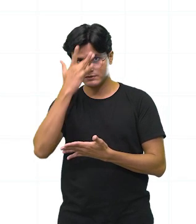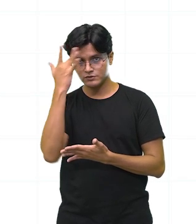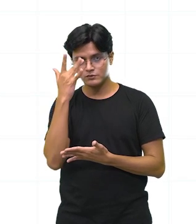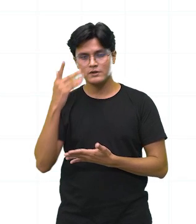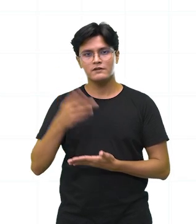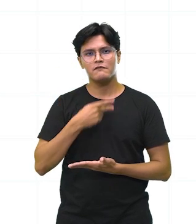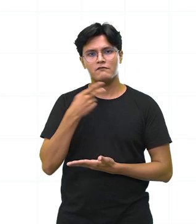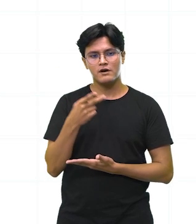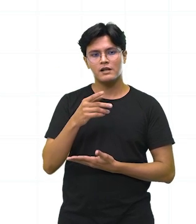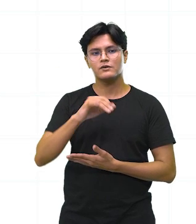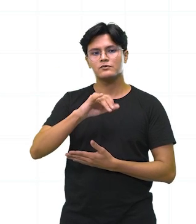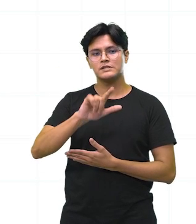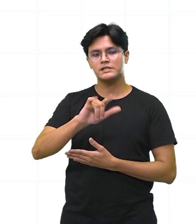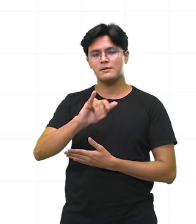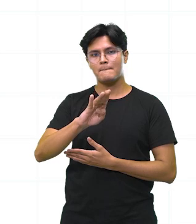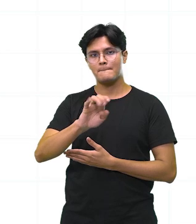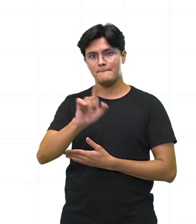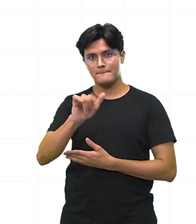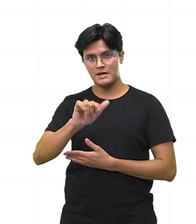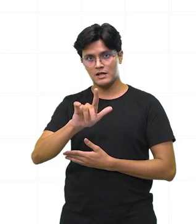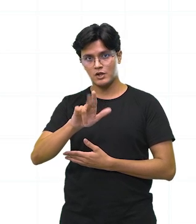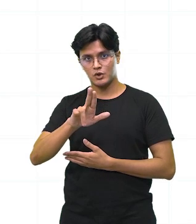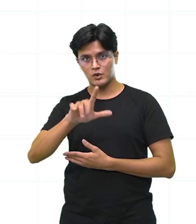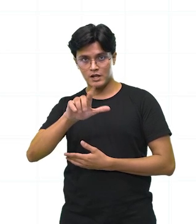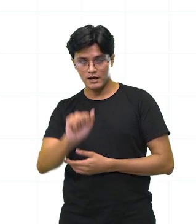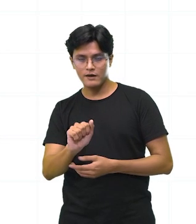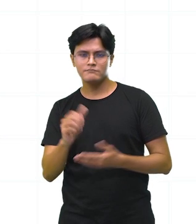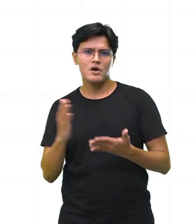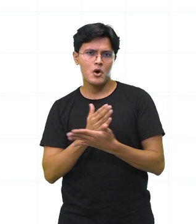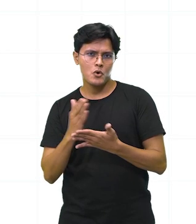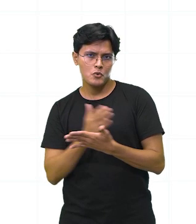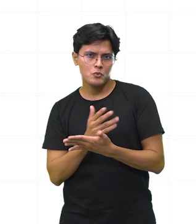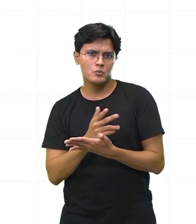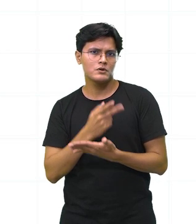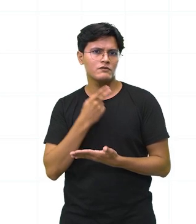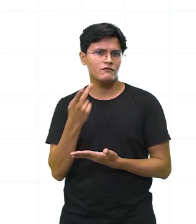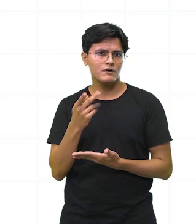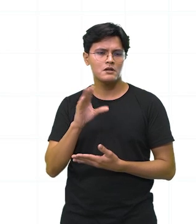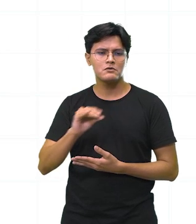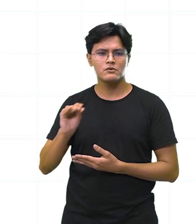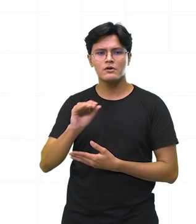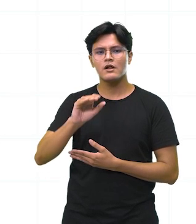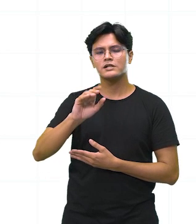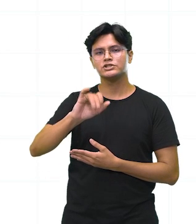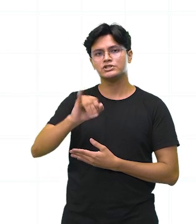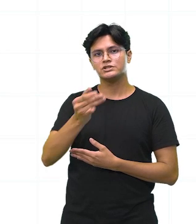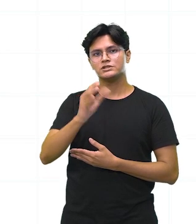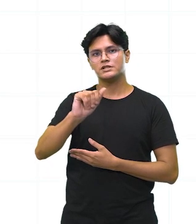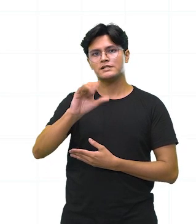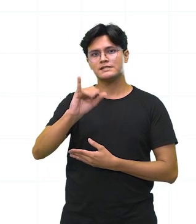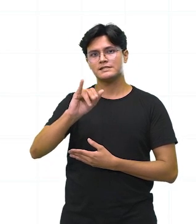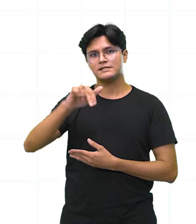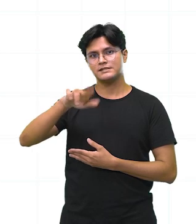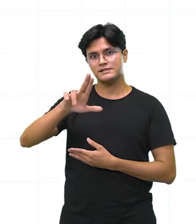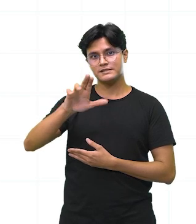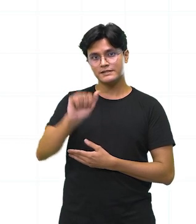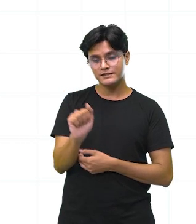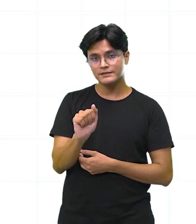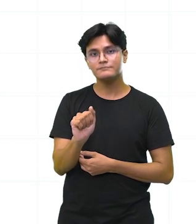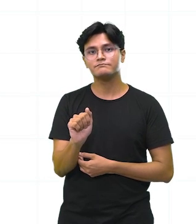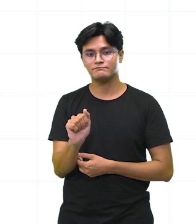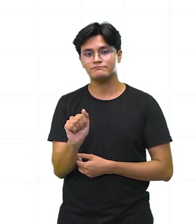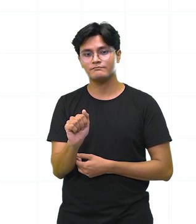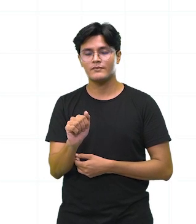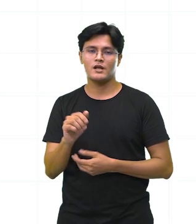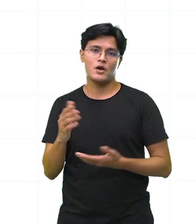chamando de Jacina e as pessoas chamando de Bigo eu chamo Jacinta não sei da